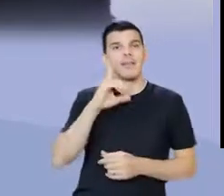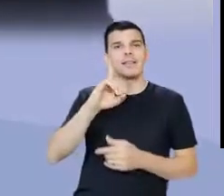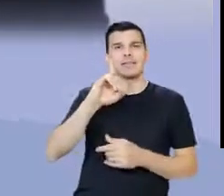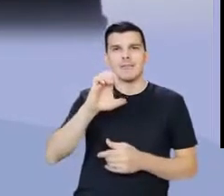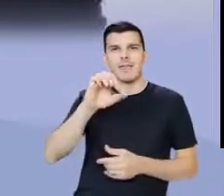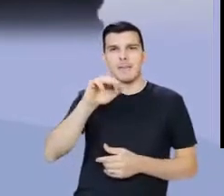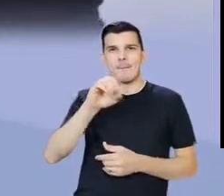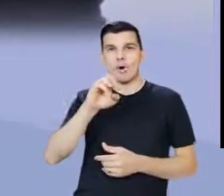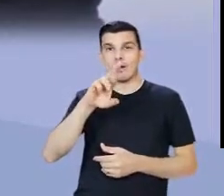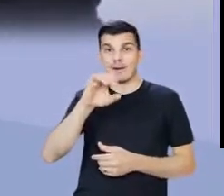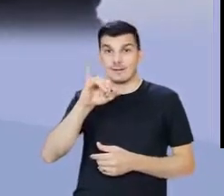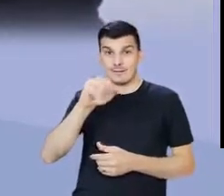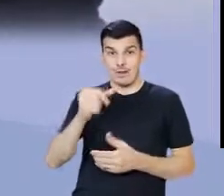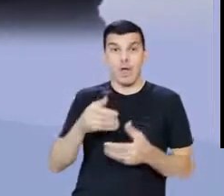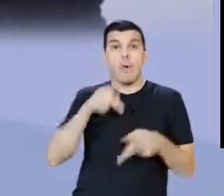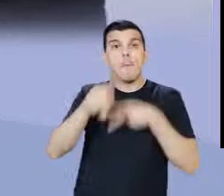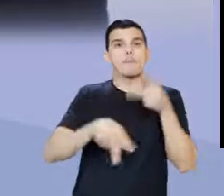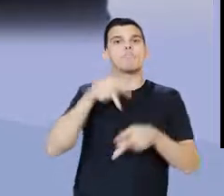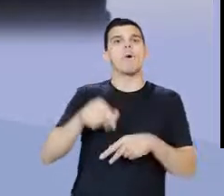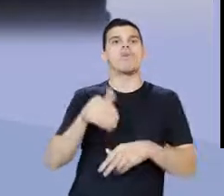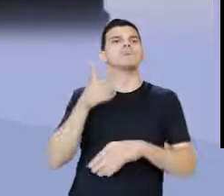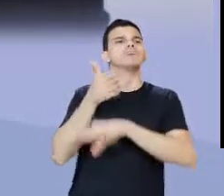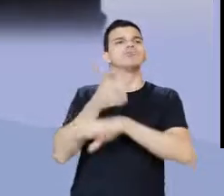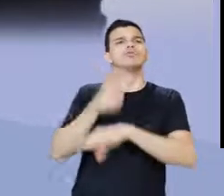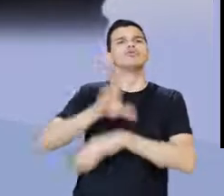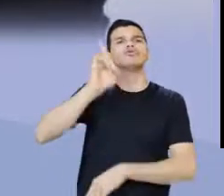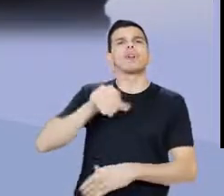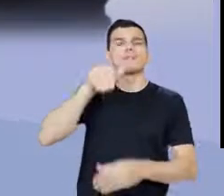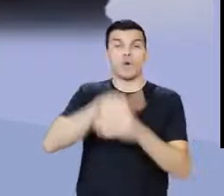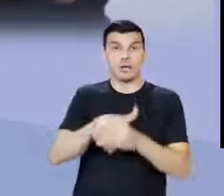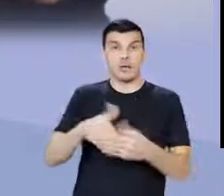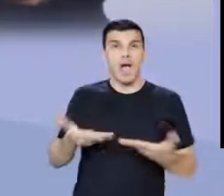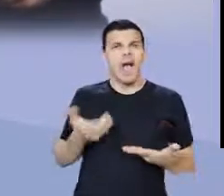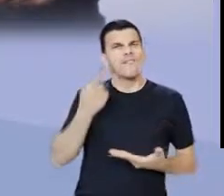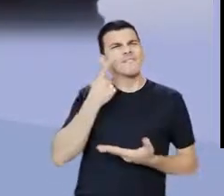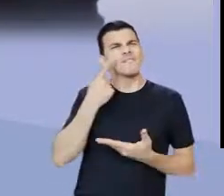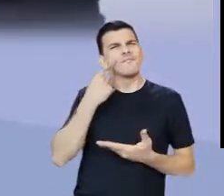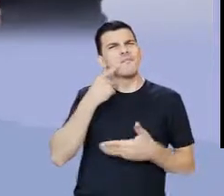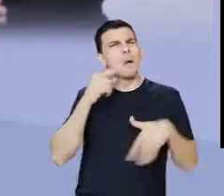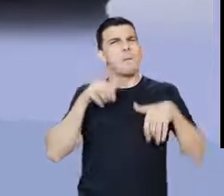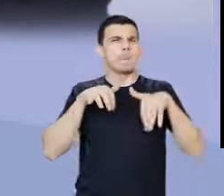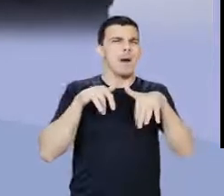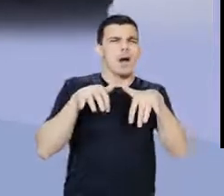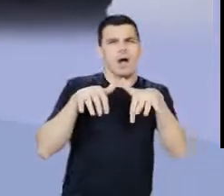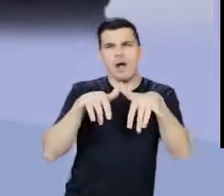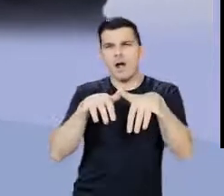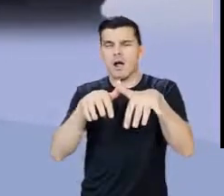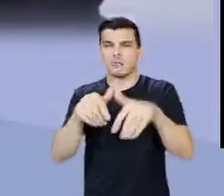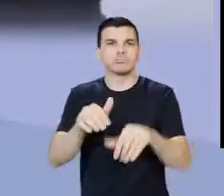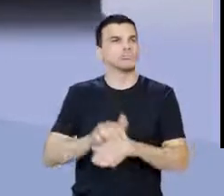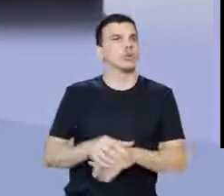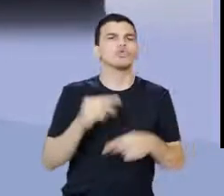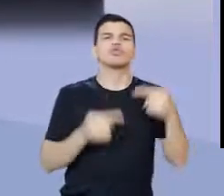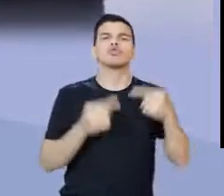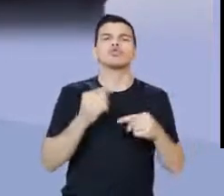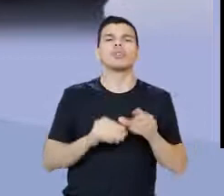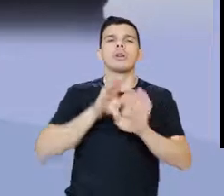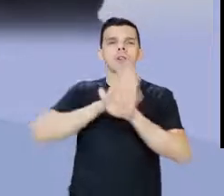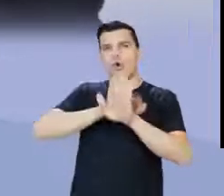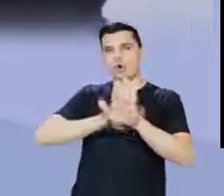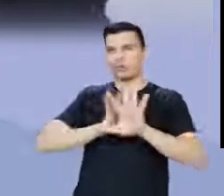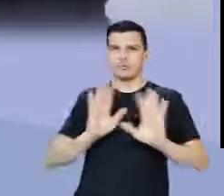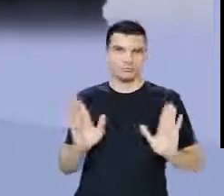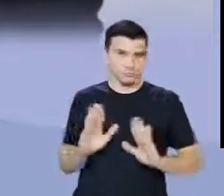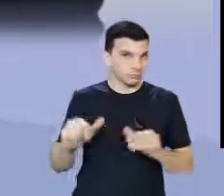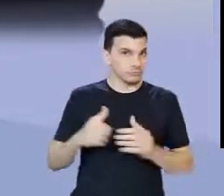que democracia é o povo no poder, você tem o povo indo para as ruas. Ah, professor, mas eu já li que foi massa de manobra. Não, eu não estou aqui para discutir